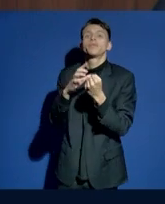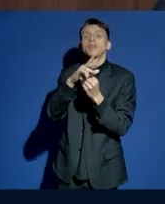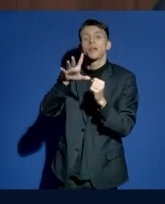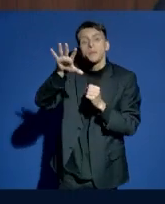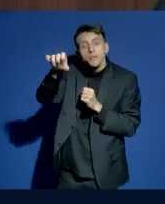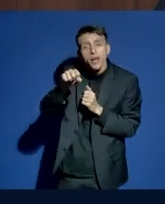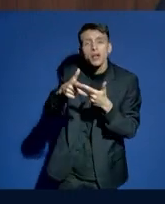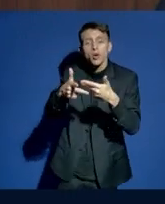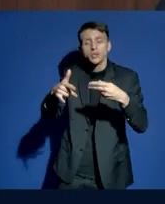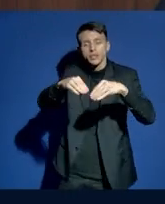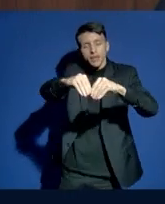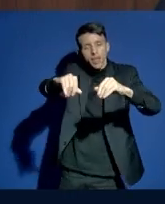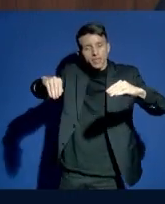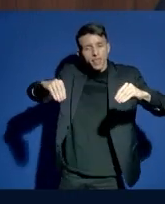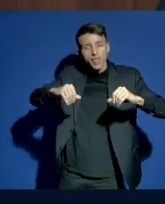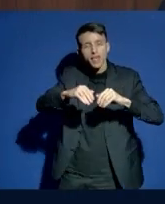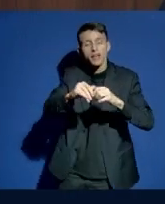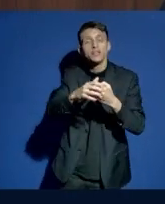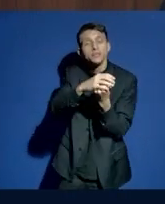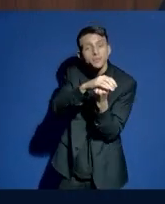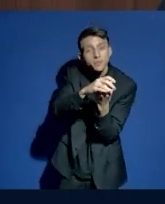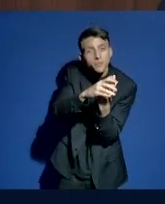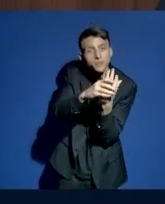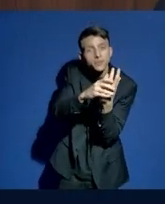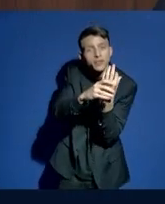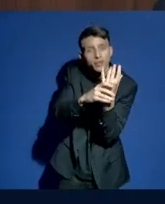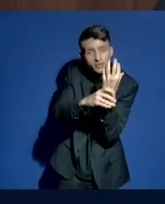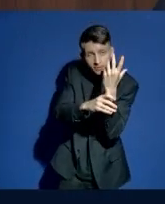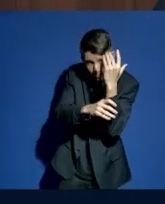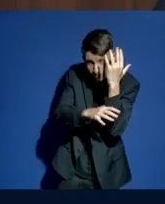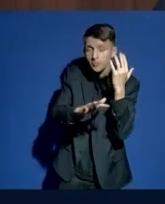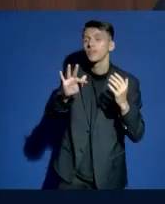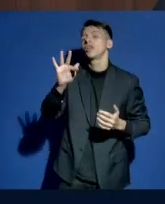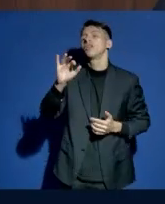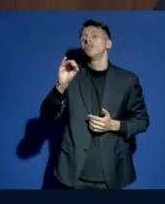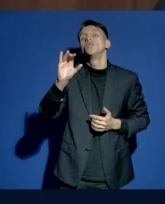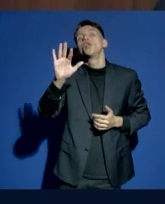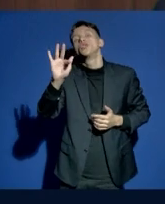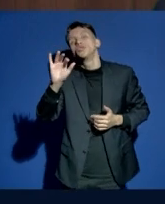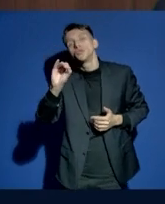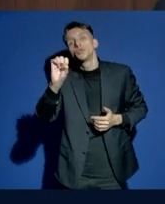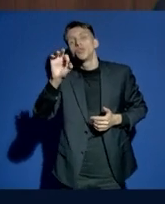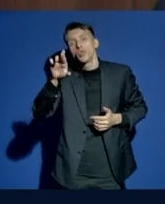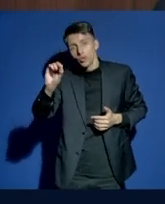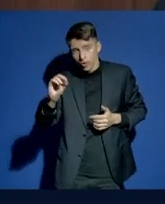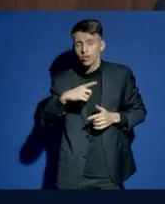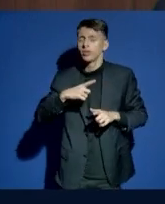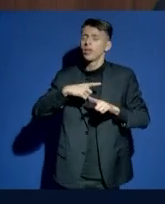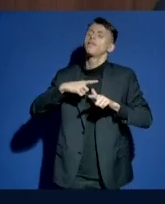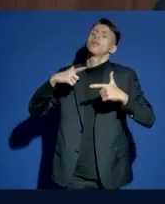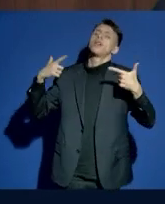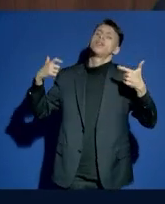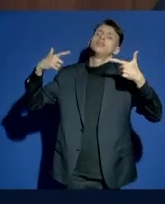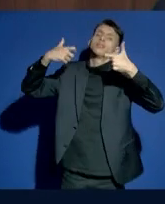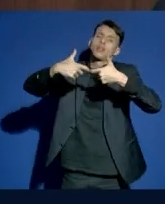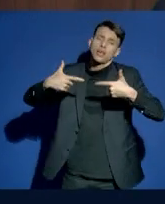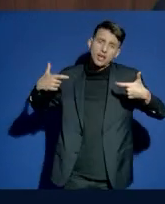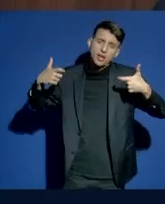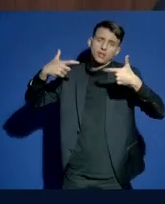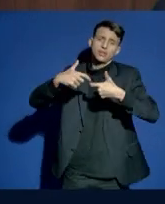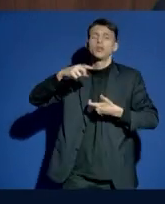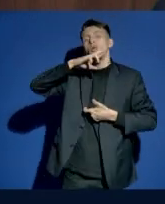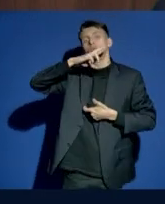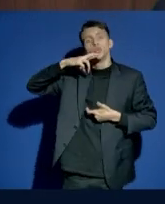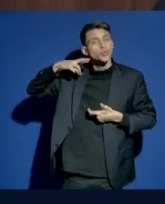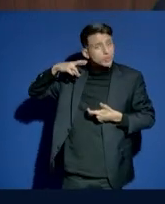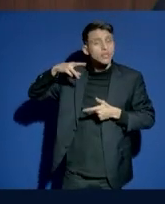solo. Como o fósforo subiu com a guerra da Rússia e Ucrânia, com a